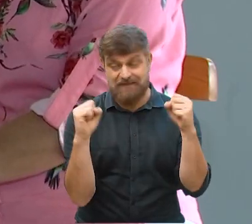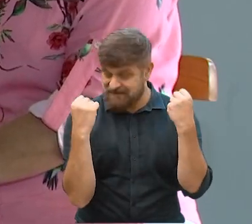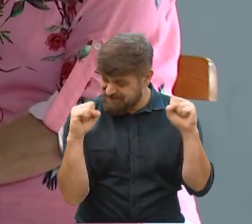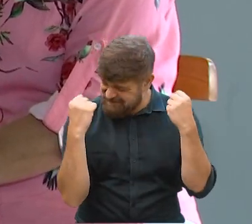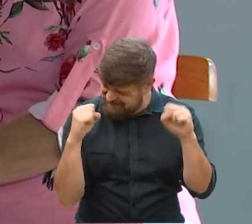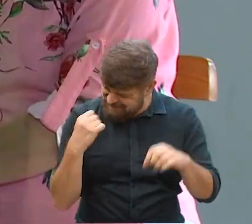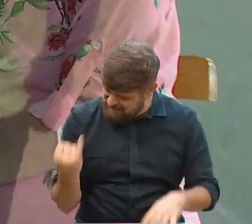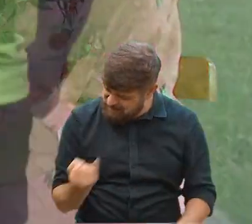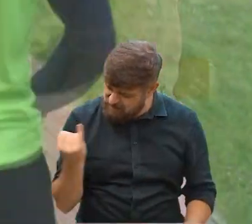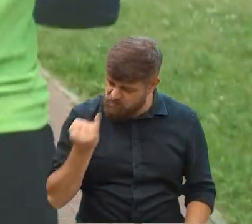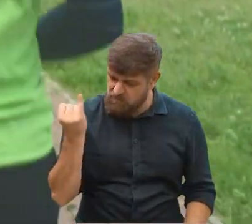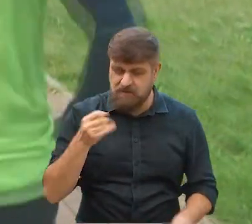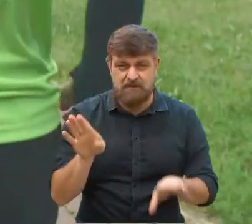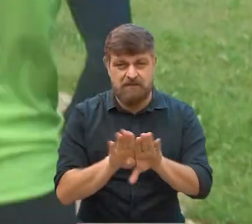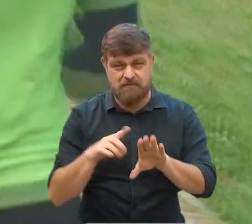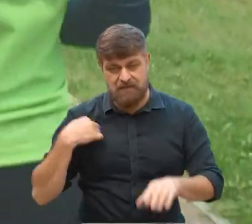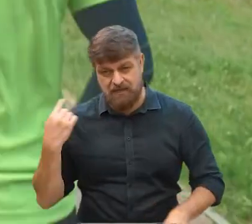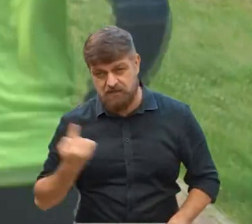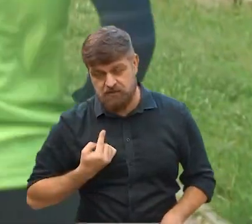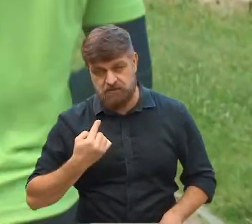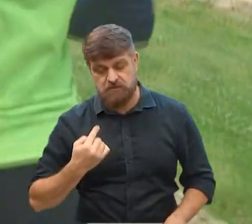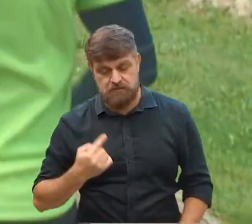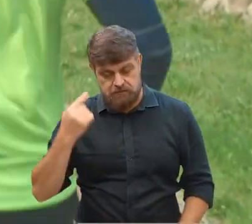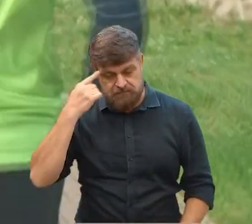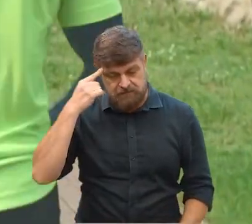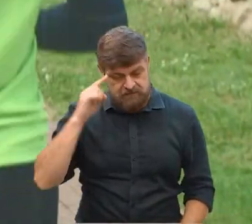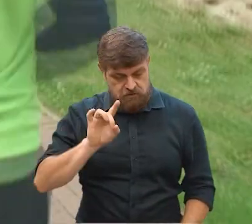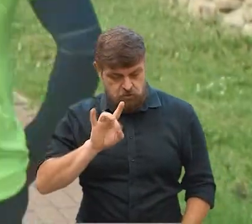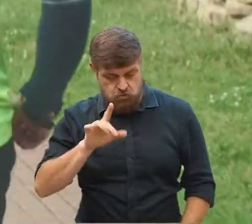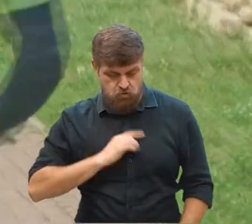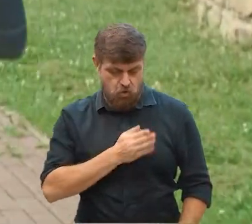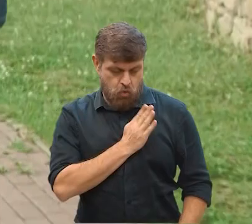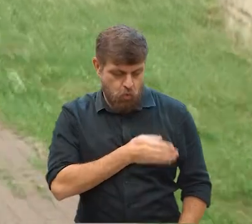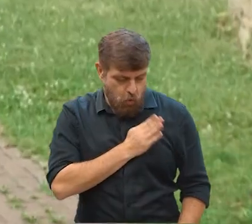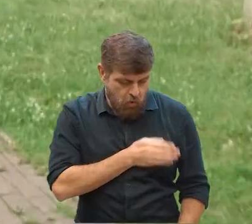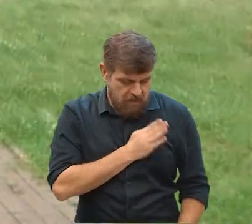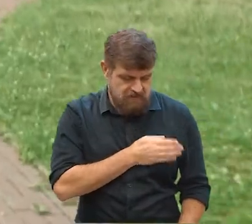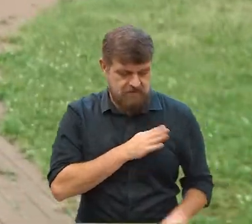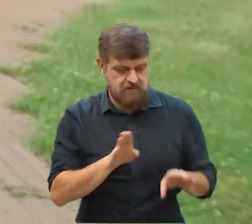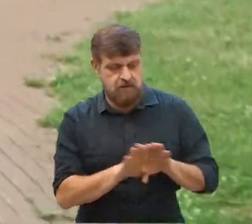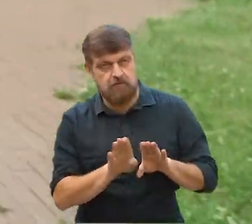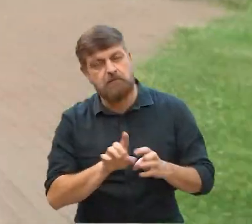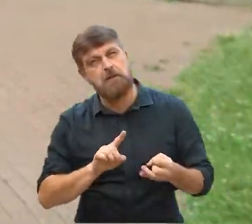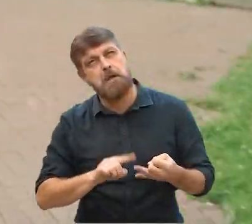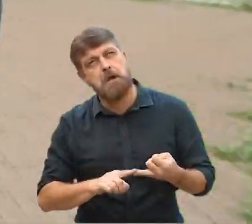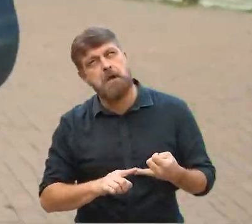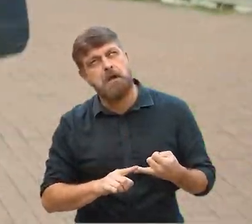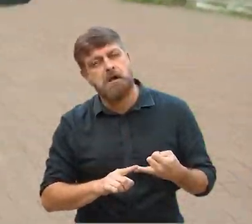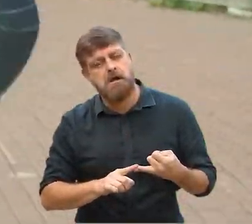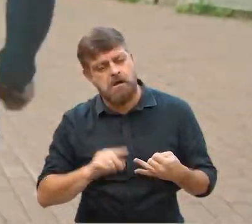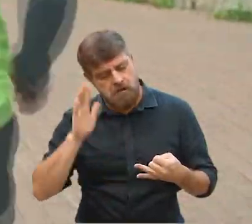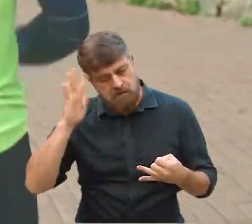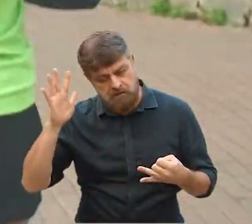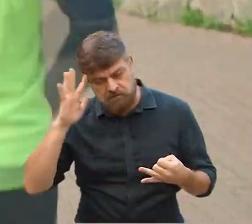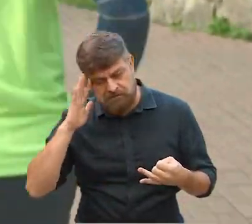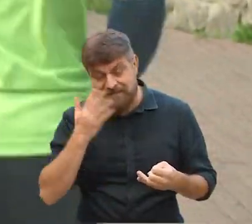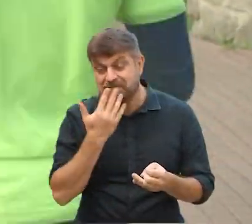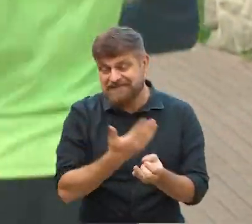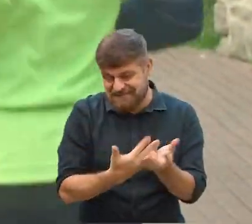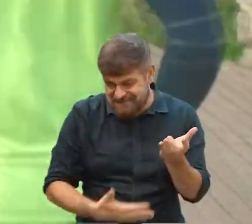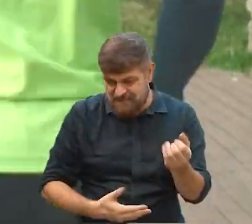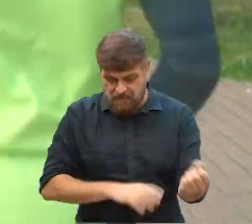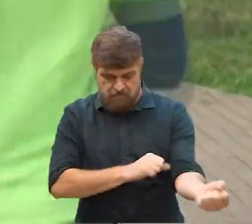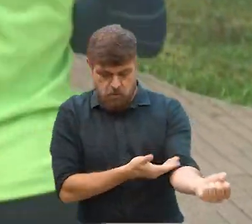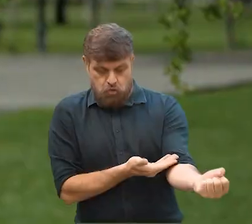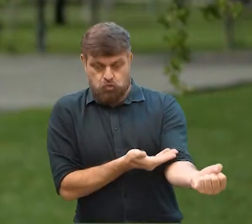Atividade física também a gente associa muito só à questão de coração, de circulação,